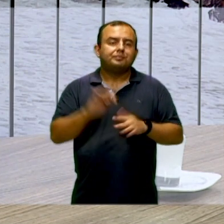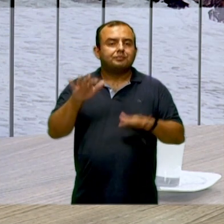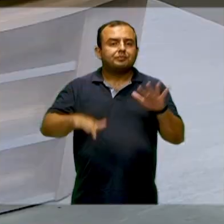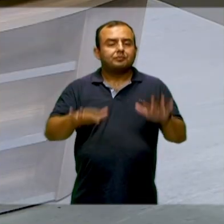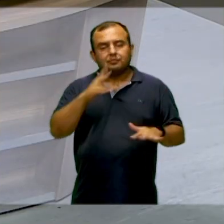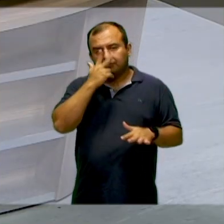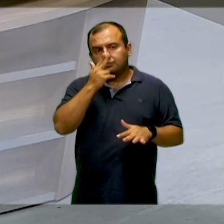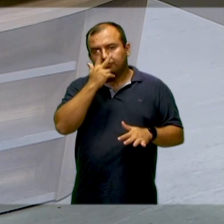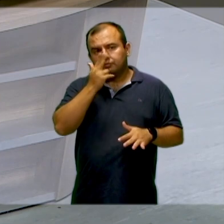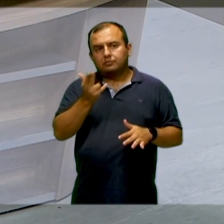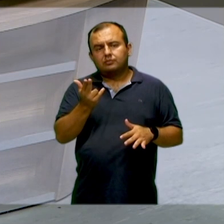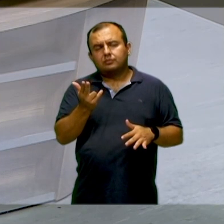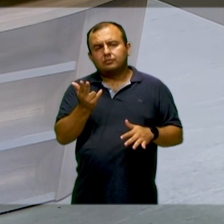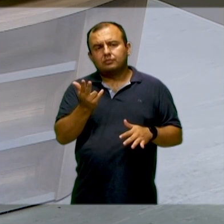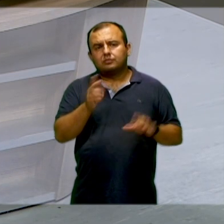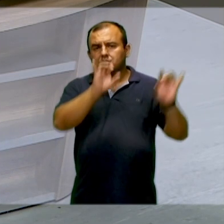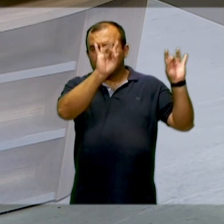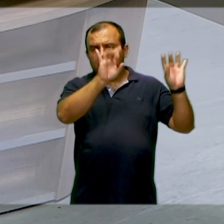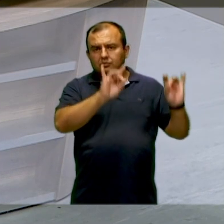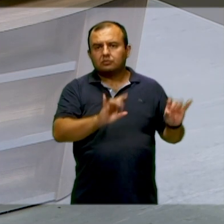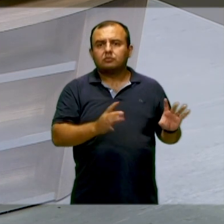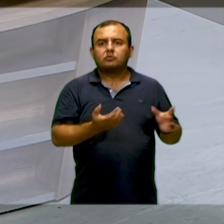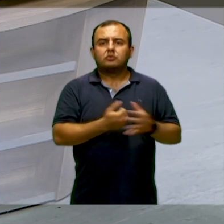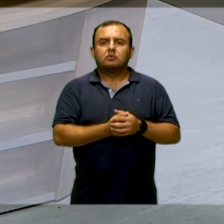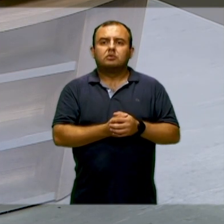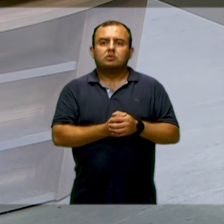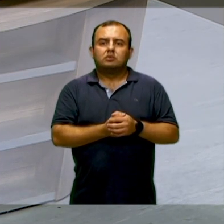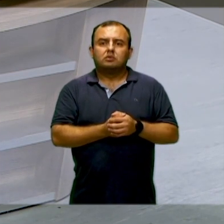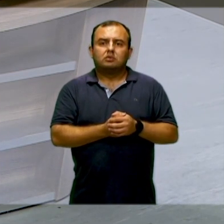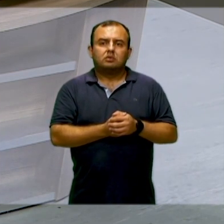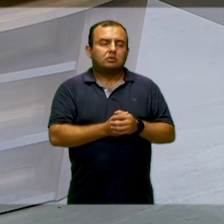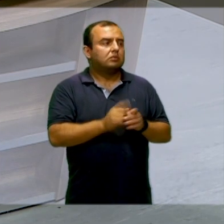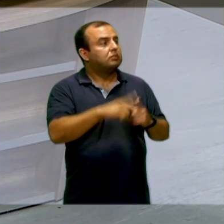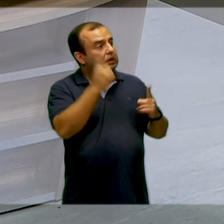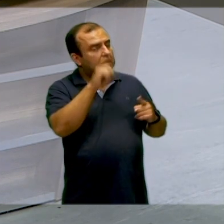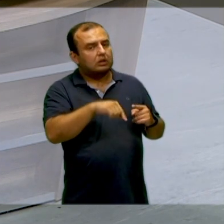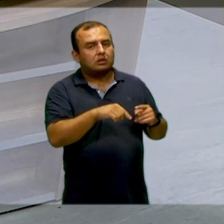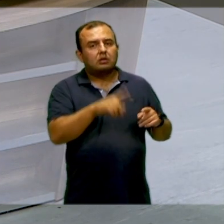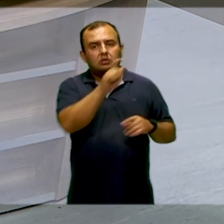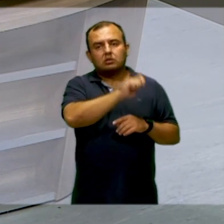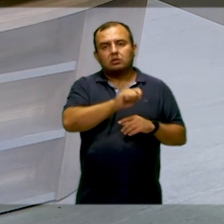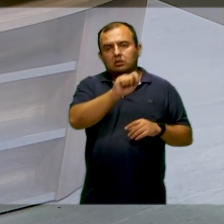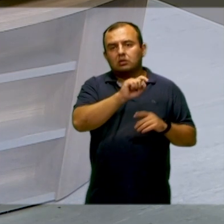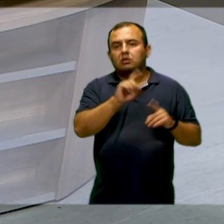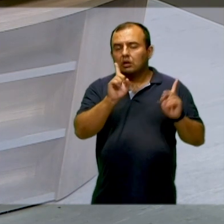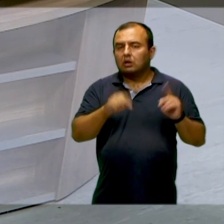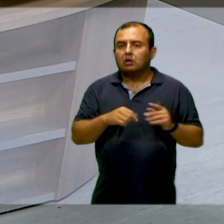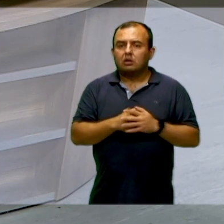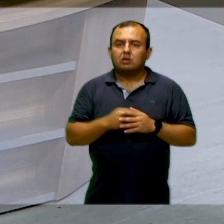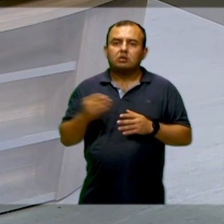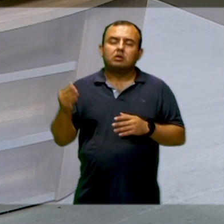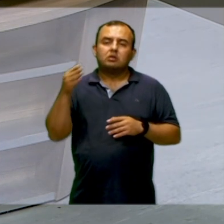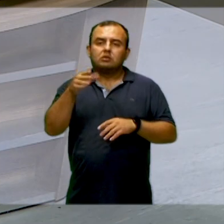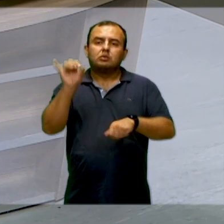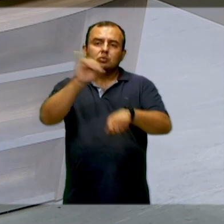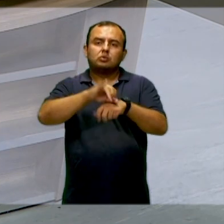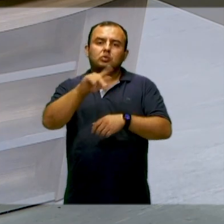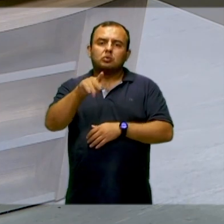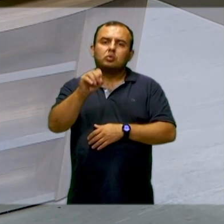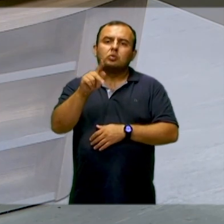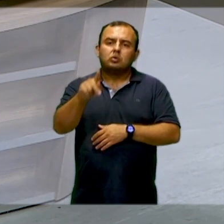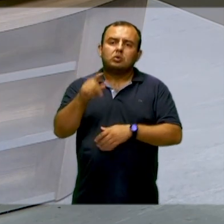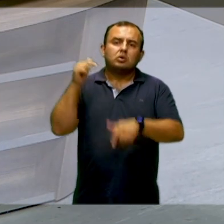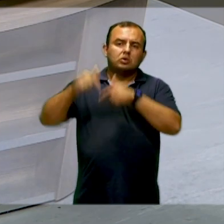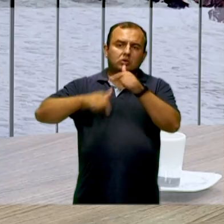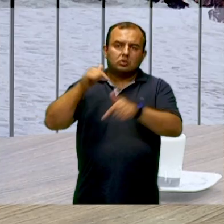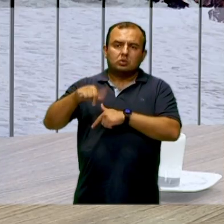pode parecer um privilégio para determinada associação, E assim, por exemplo, se tu vai no Centro Pop, o trabalho que